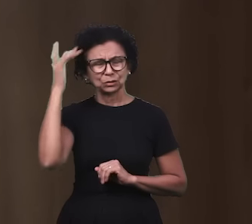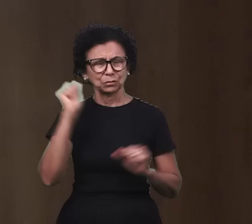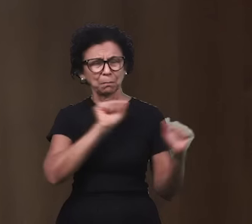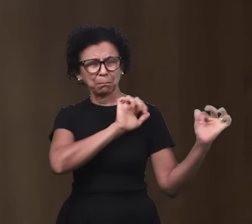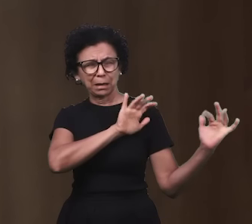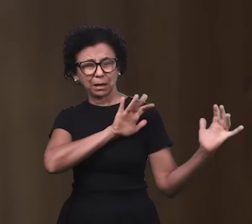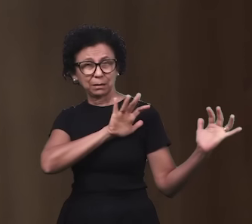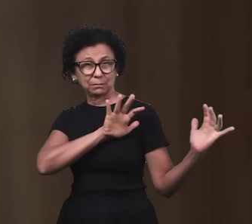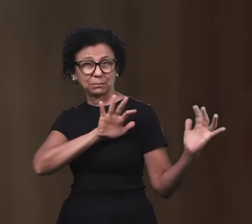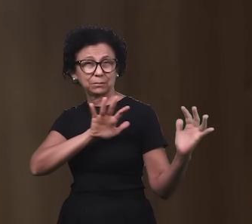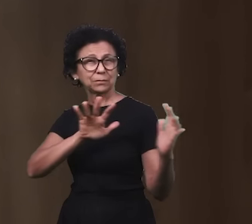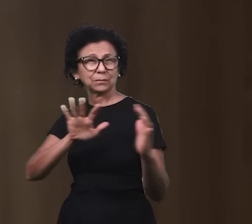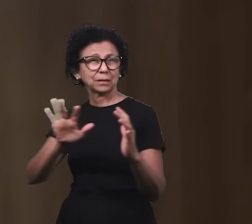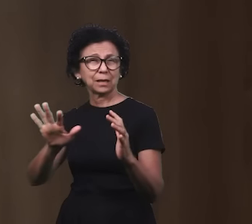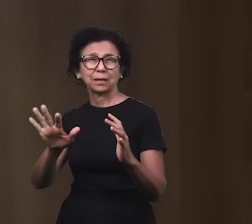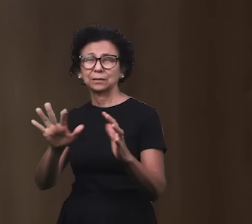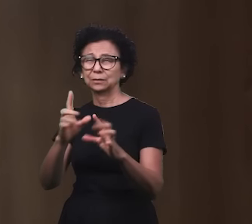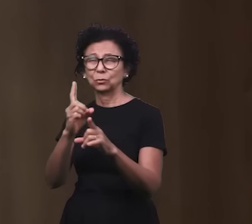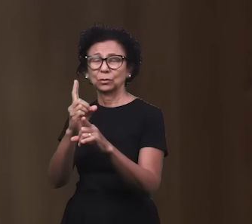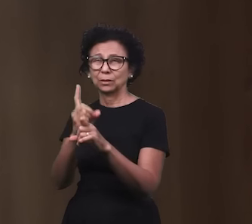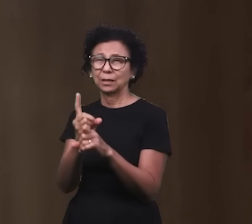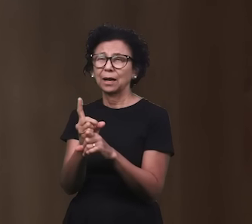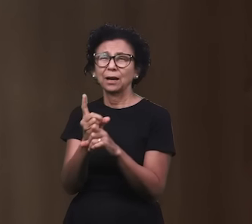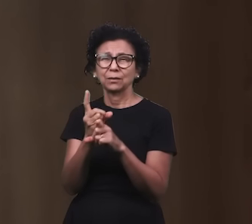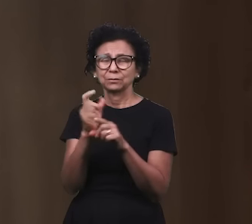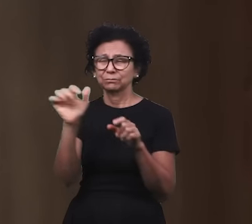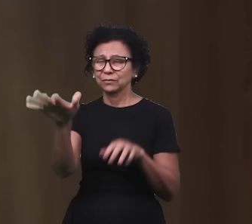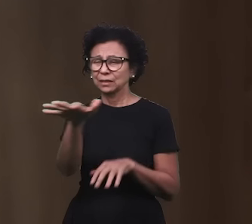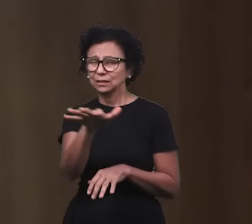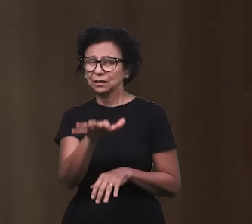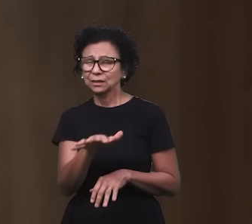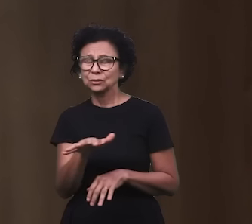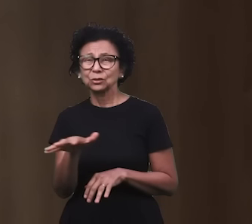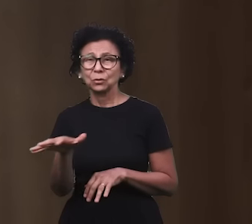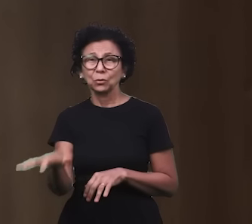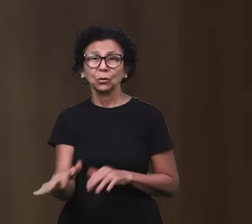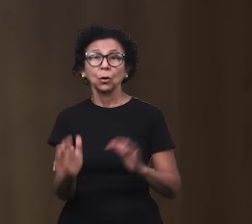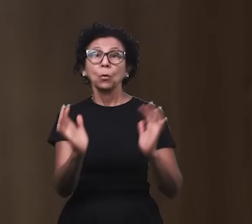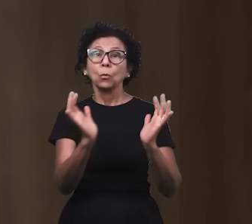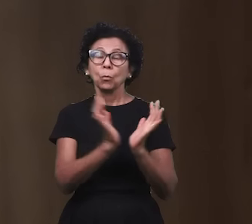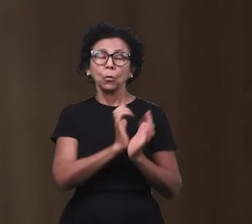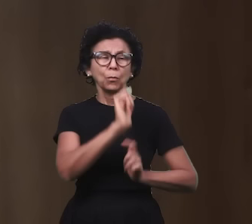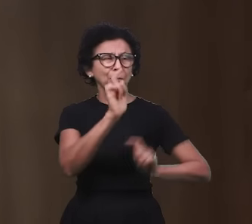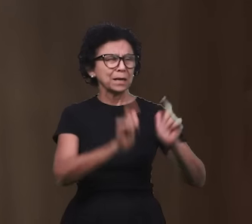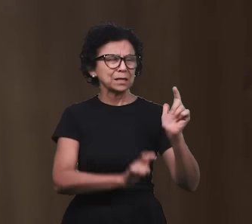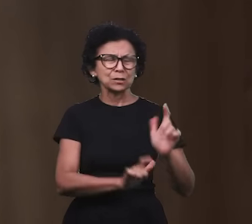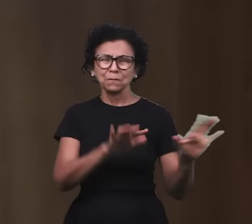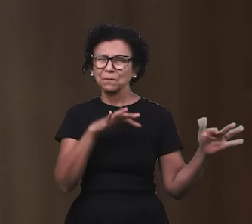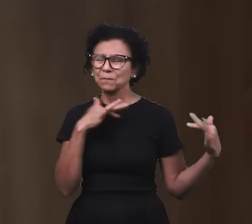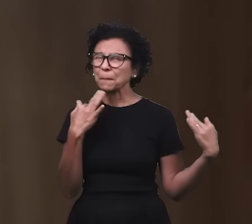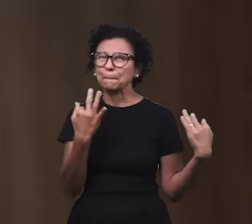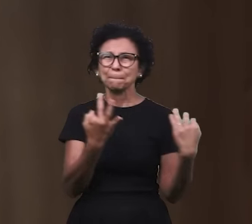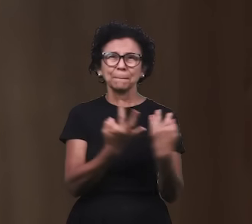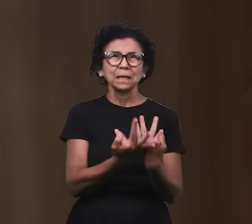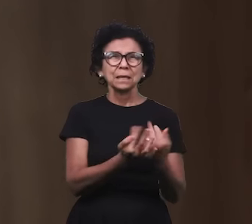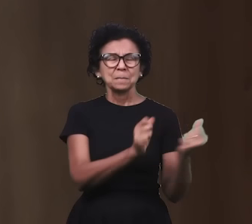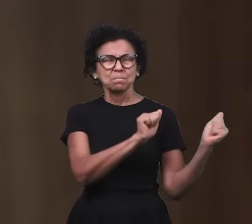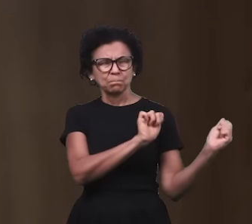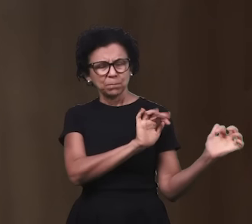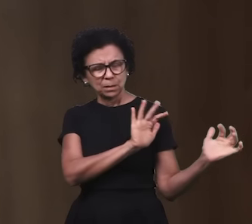os do Mar da Galileia, de Tiberíades, e vinha aquela caravana de parentes e todos